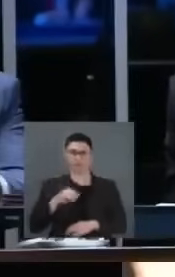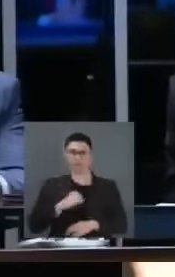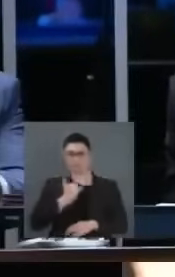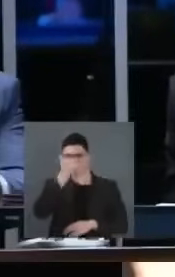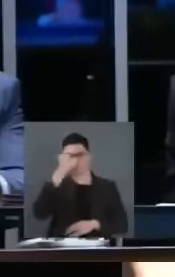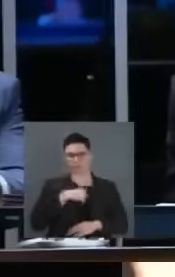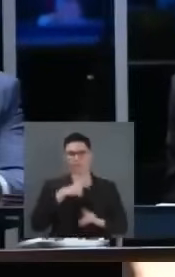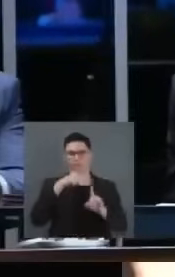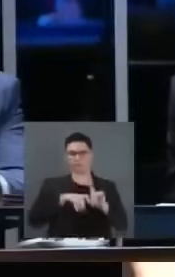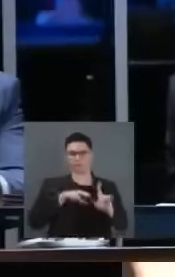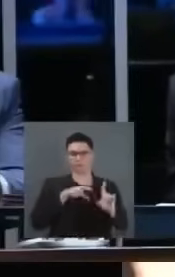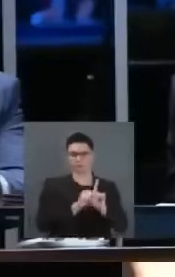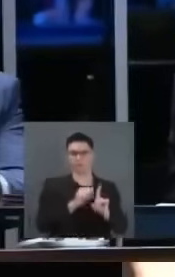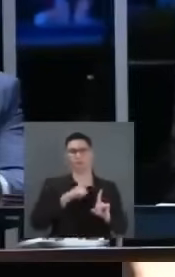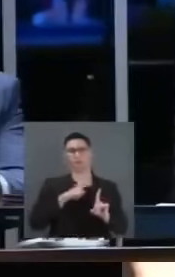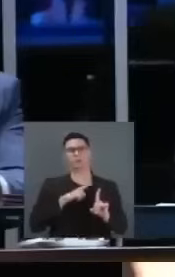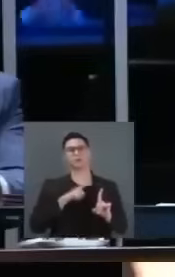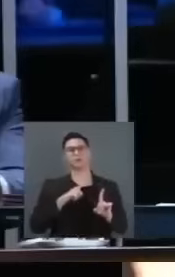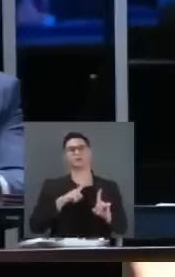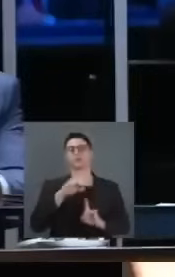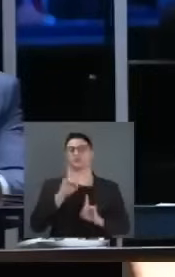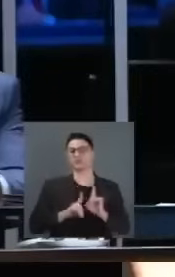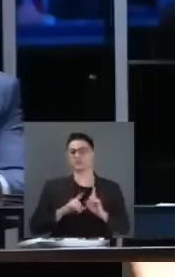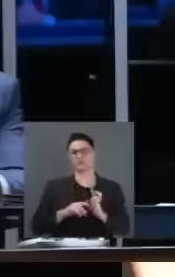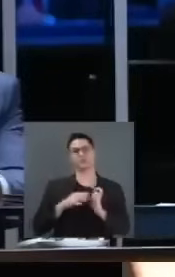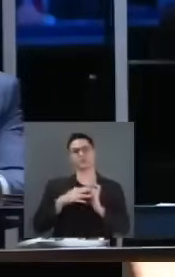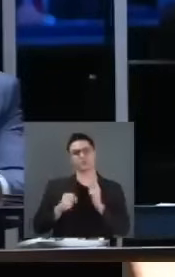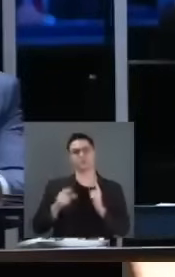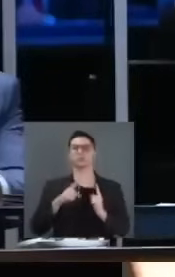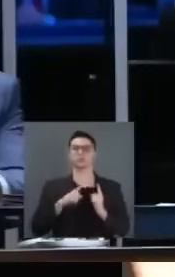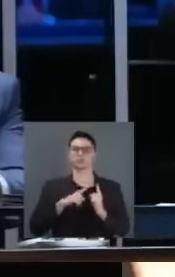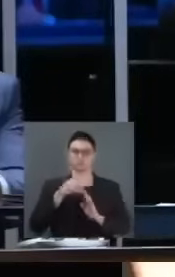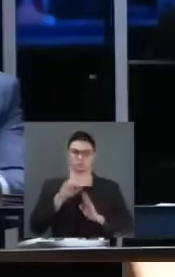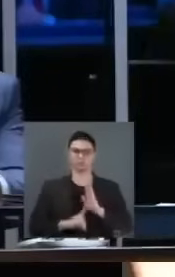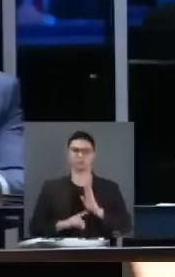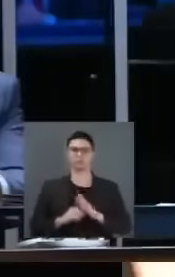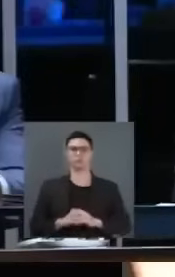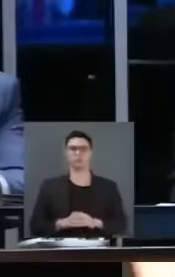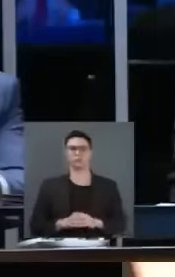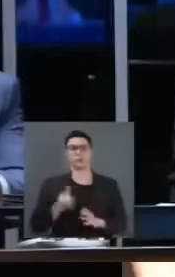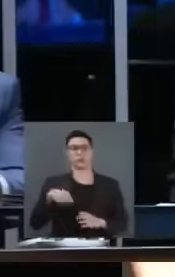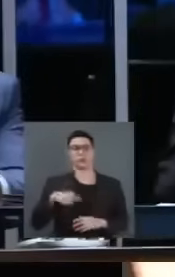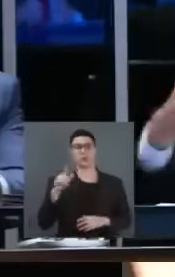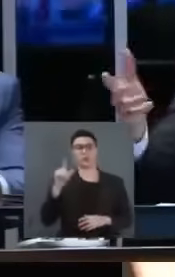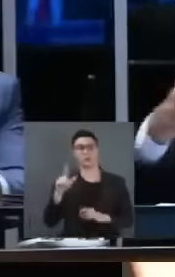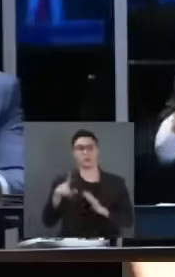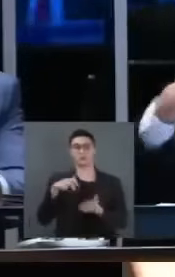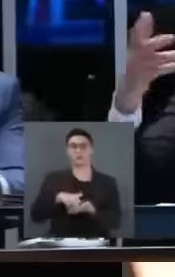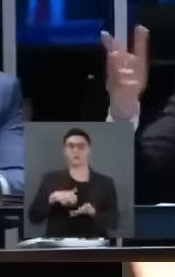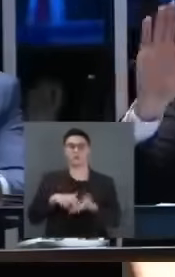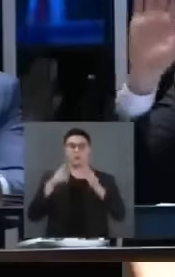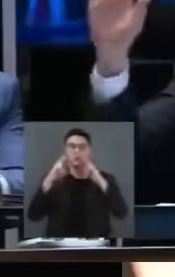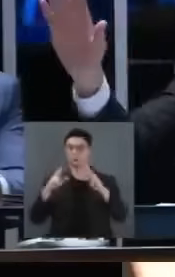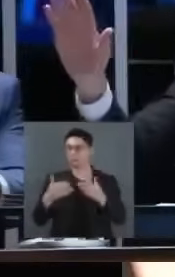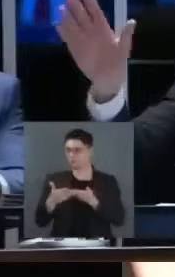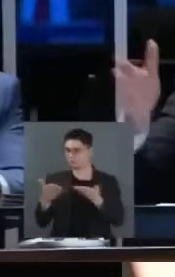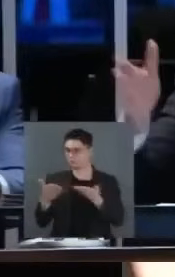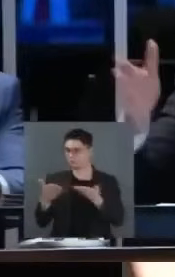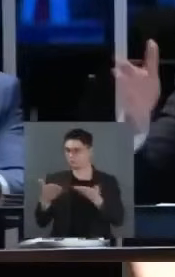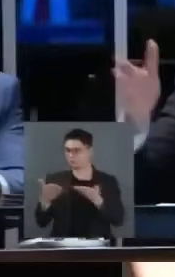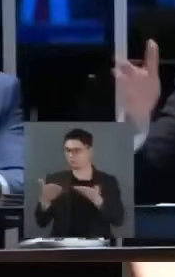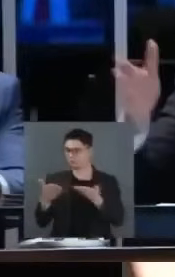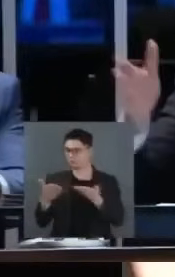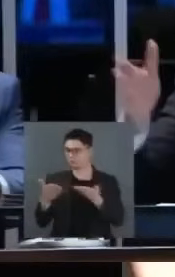menina estuprada, ela tem o direito de não conceber aquela criança. Essa é a lógica penal, respeitados os entendimentos religiosos que